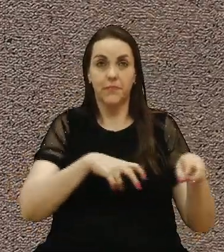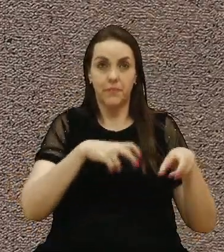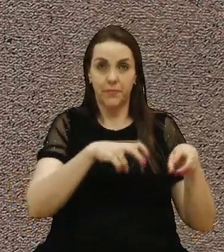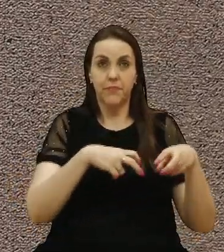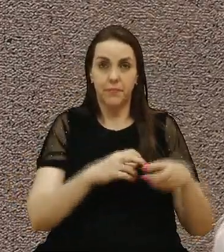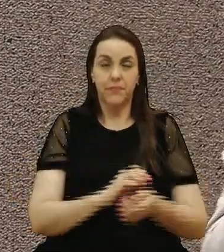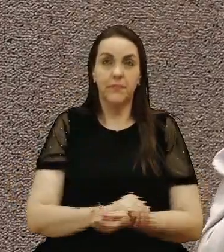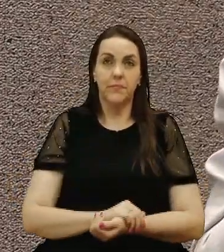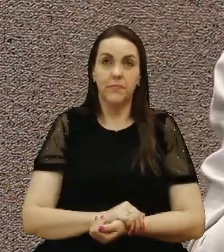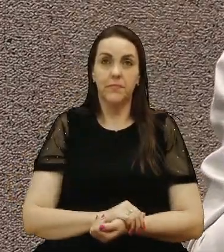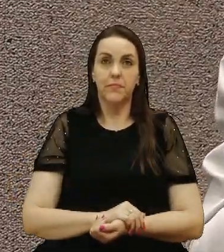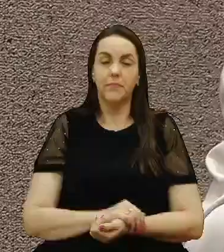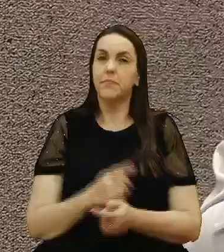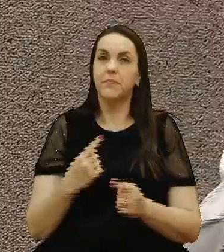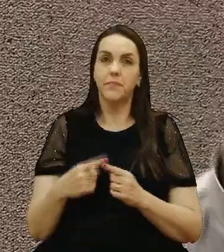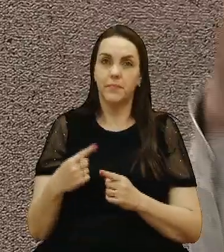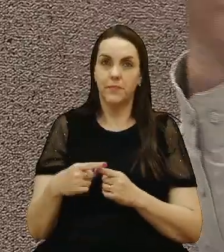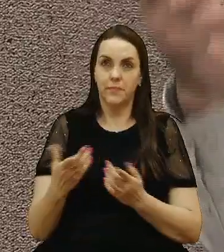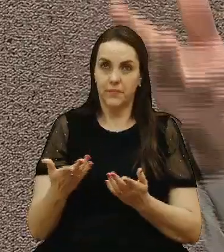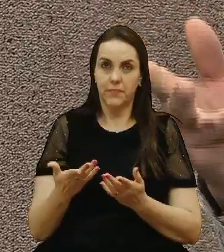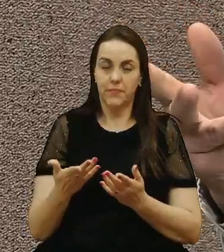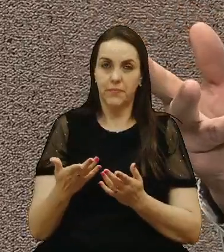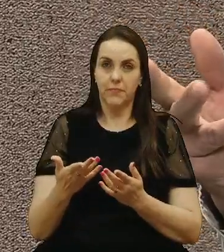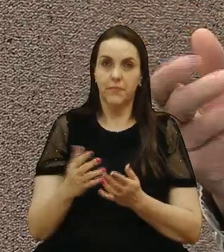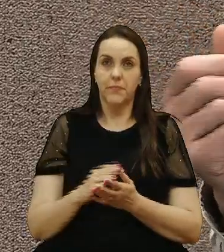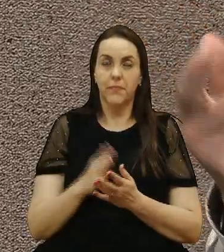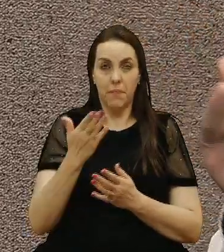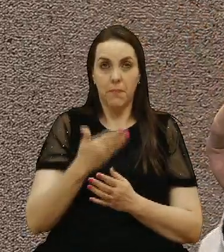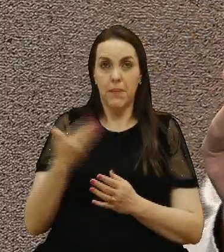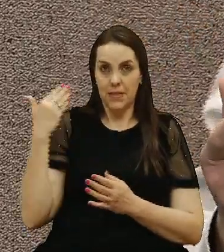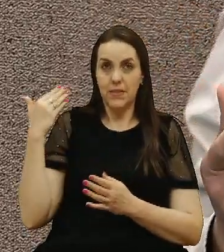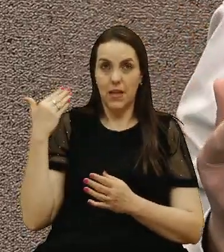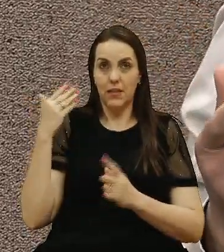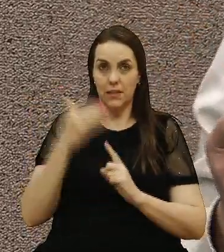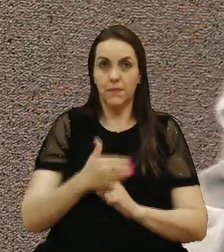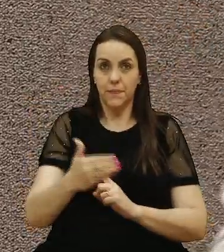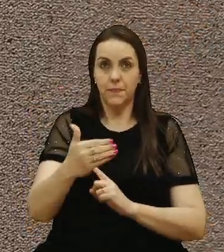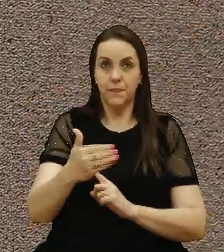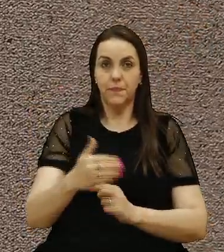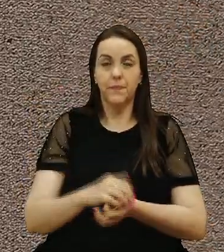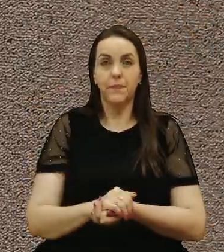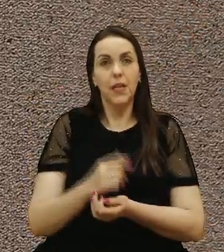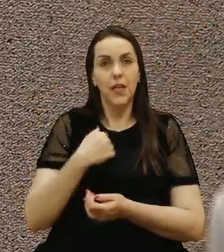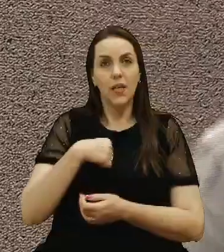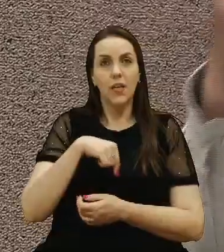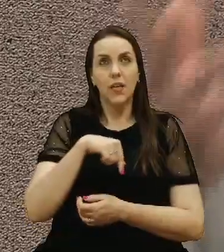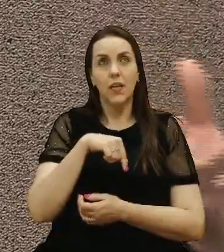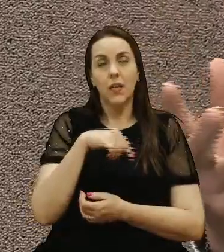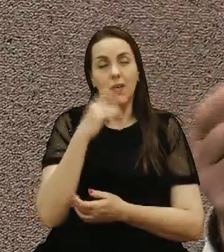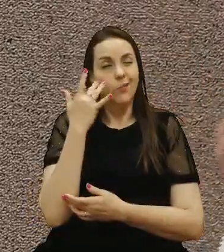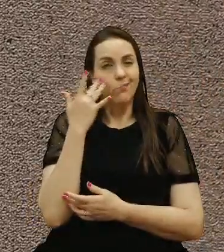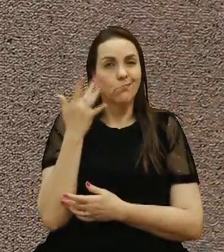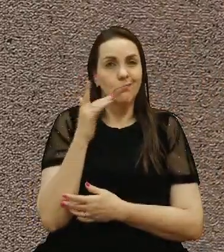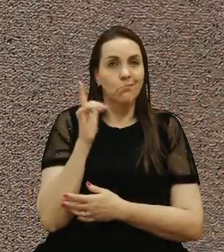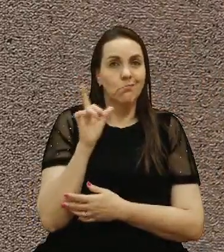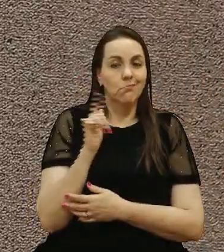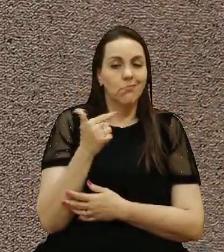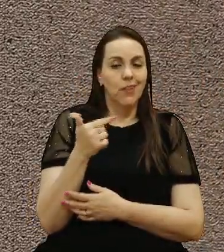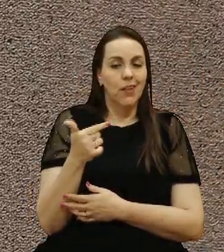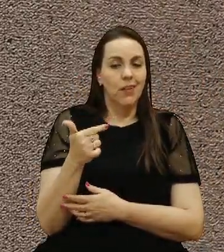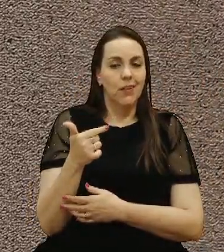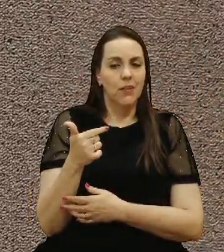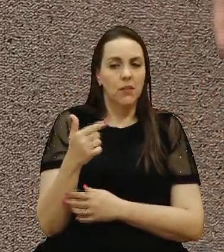né? Porque na legislação passada, o que aconteceu? A gente teve, não vou dizer um ataque, mas quase que